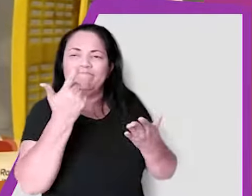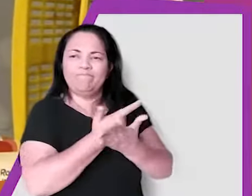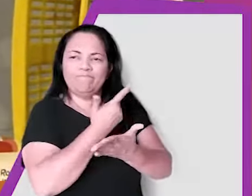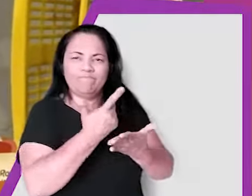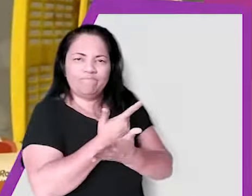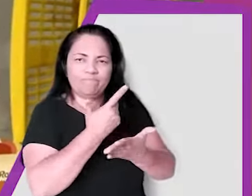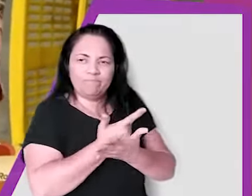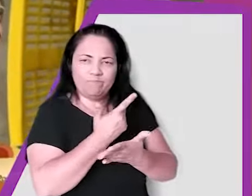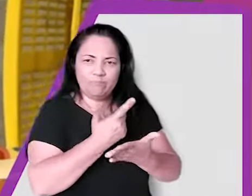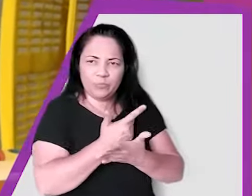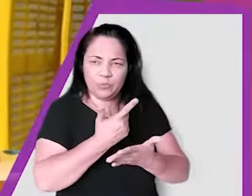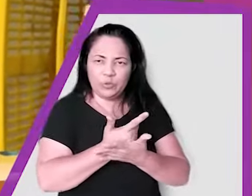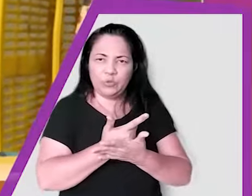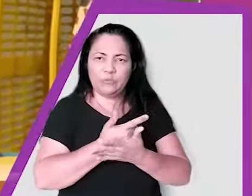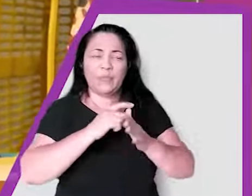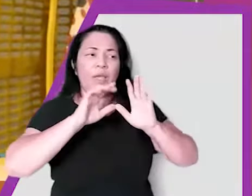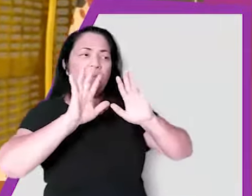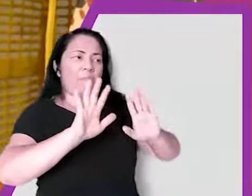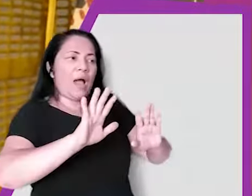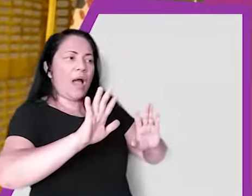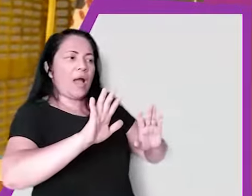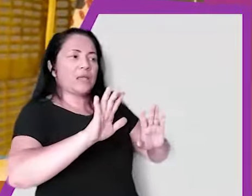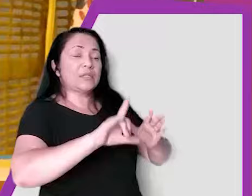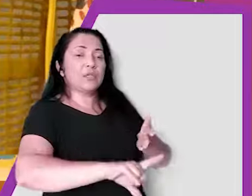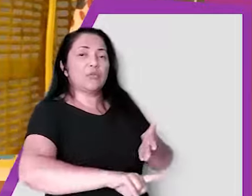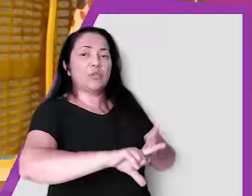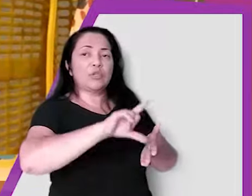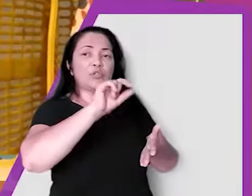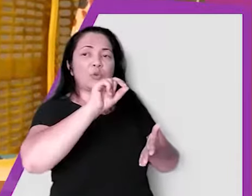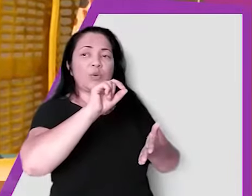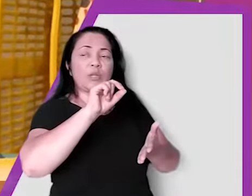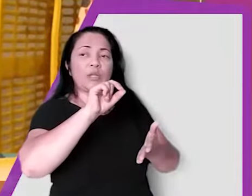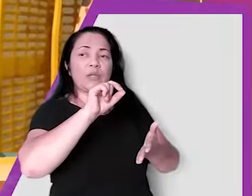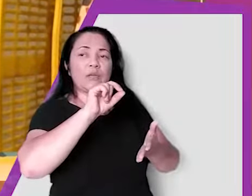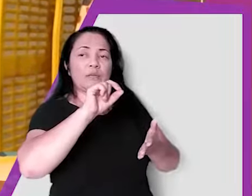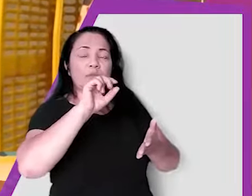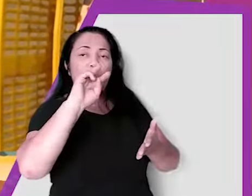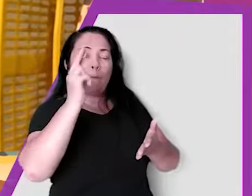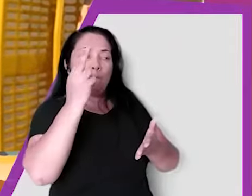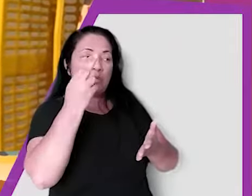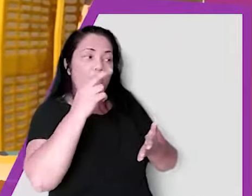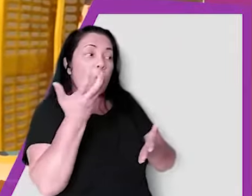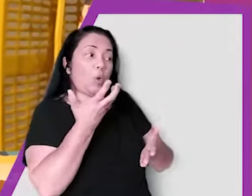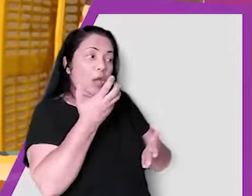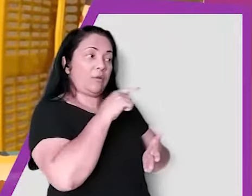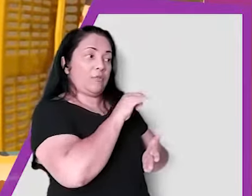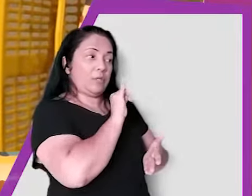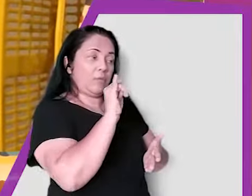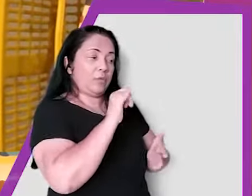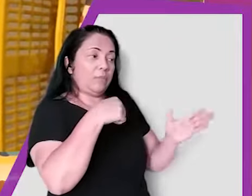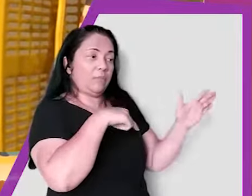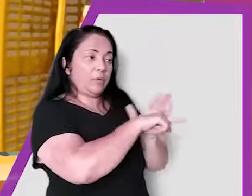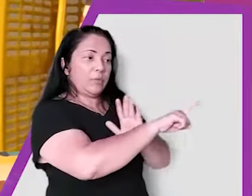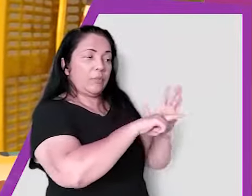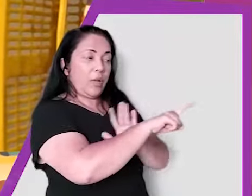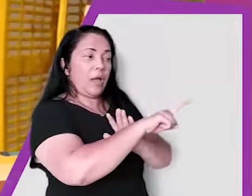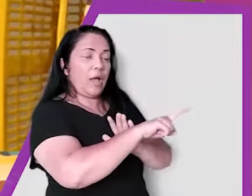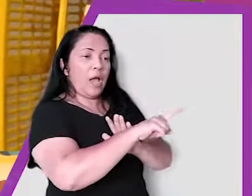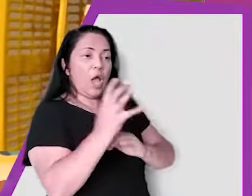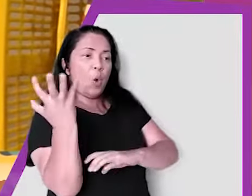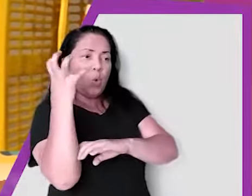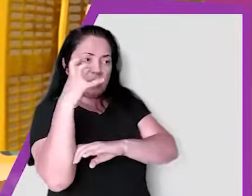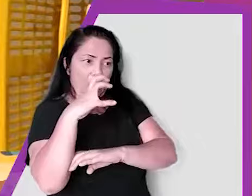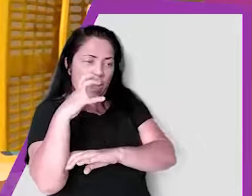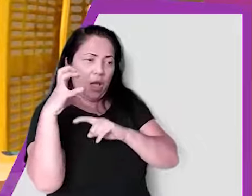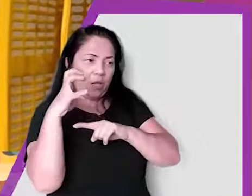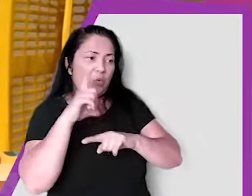ter contado a história desse livro inteiro, porque eu realmente gostei muito dele. Mas teve uma coisa que eu li que eu fiquei bem intrigada e eu queria que você contasse muito para os